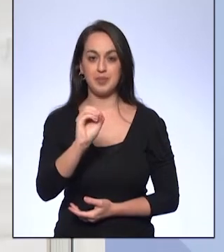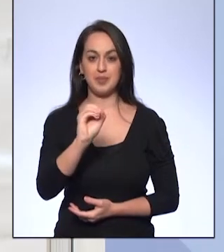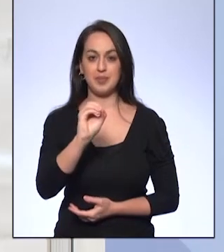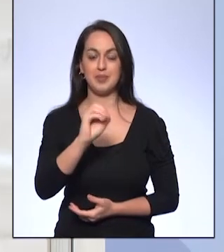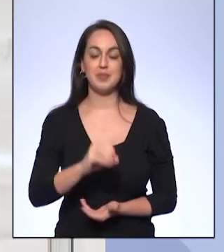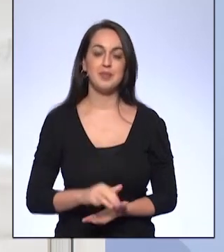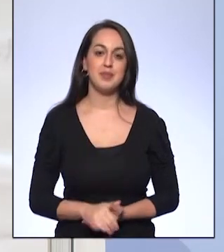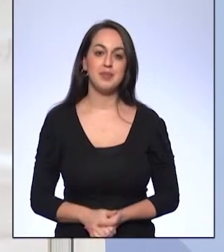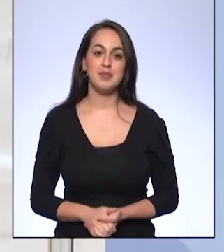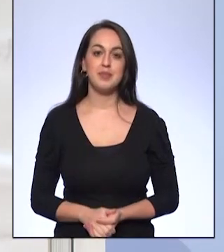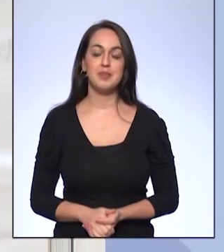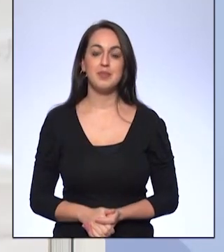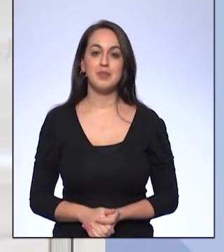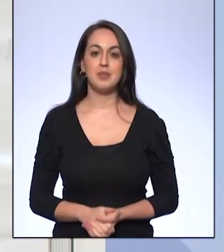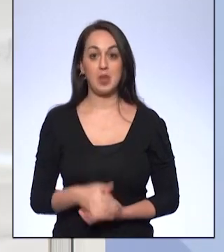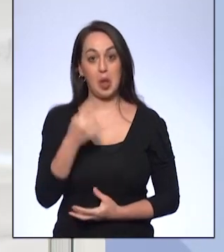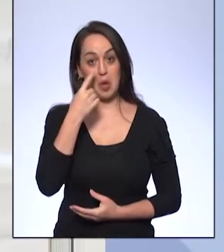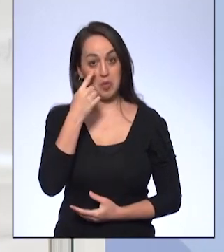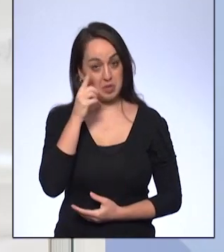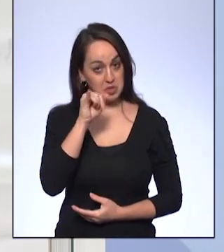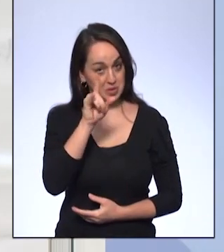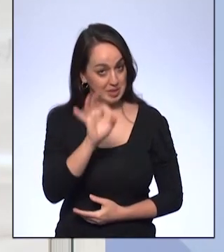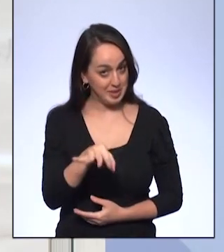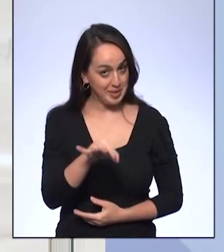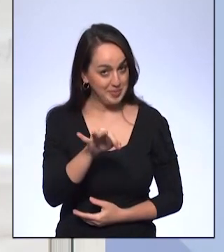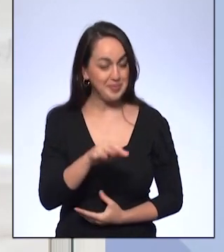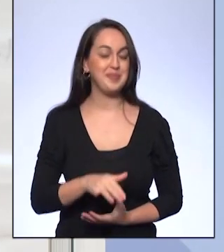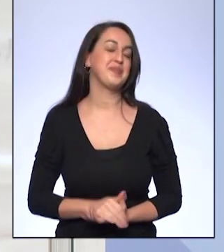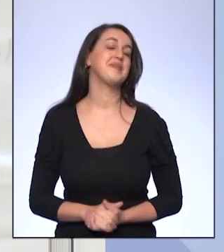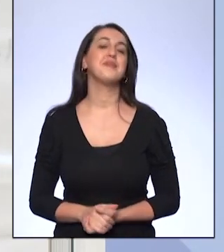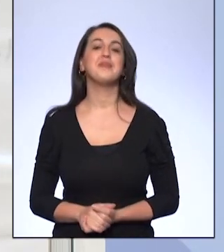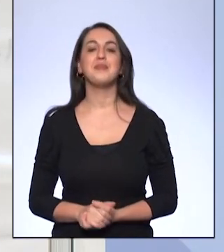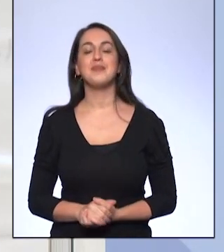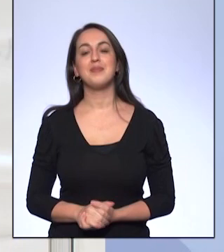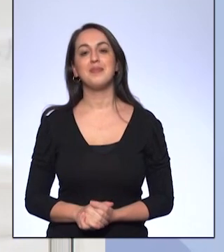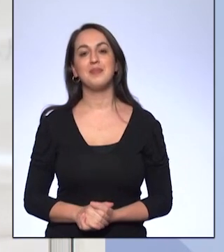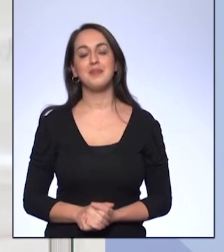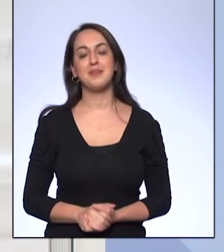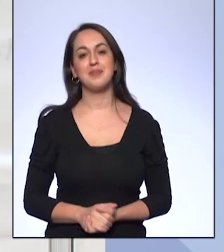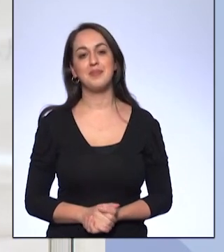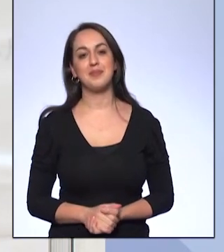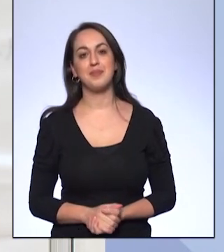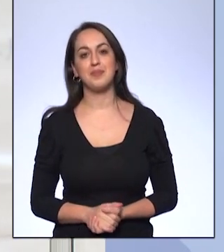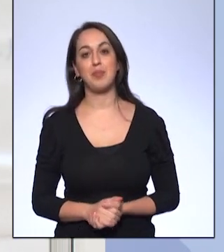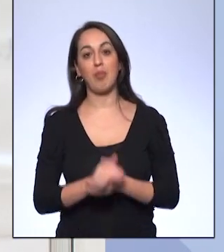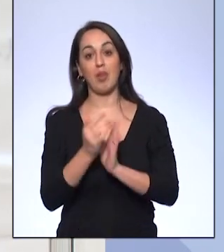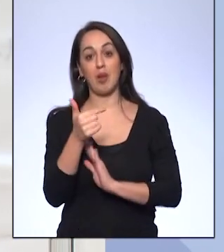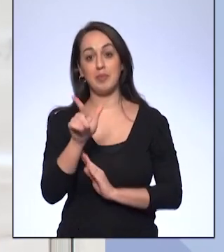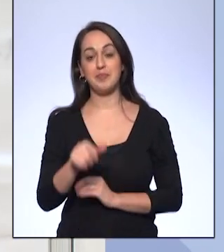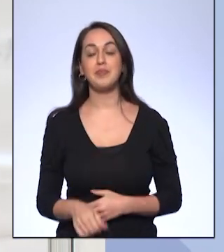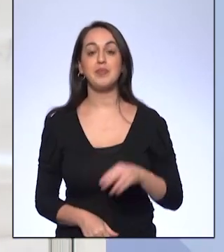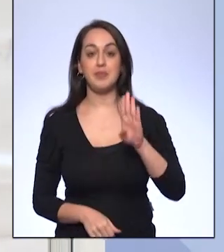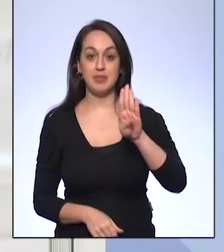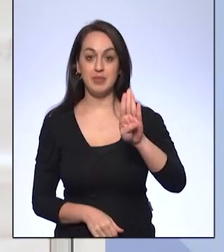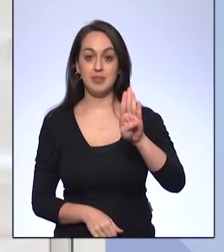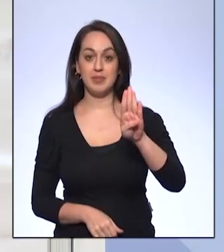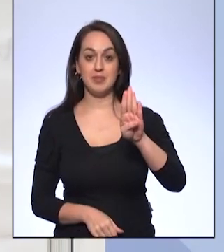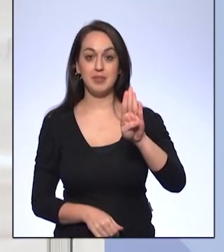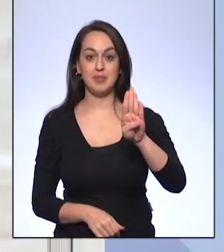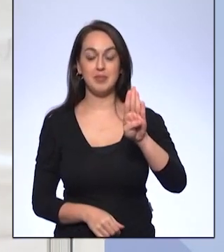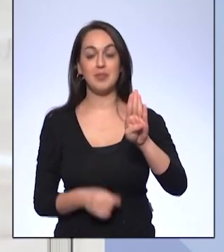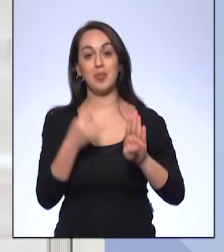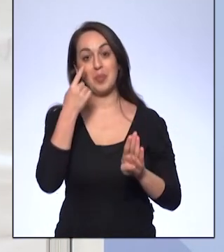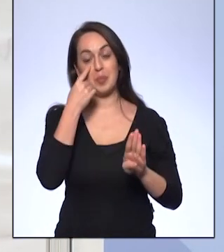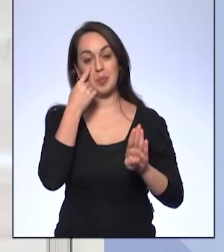0. Confere aí se você acertou, hein? Muito bem. Vamos para a letra B?